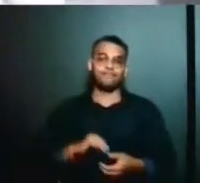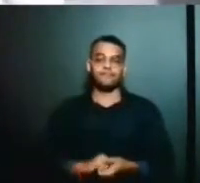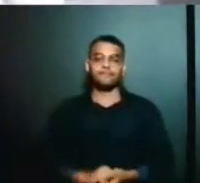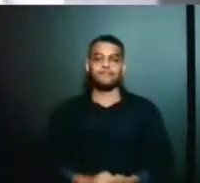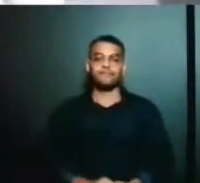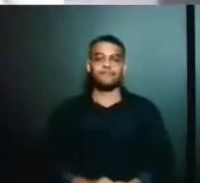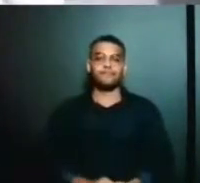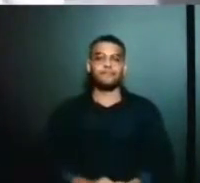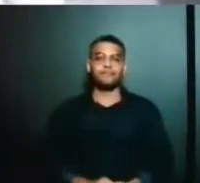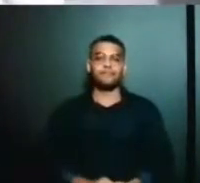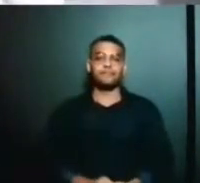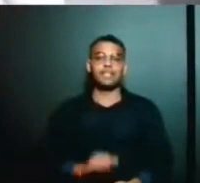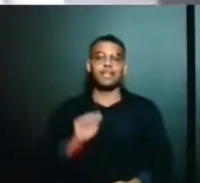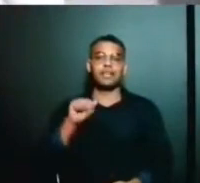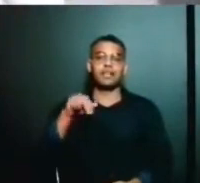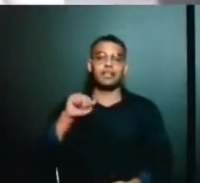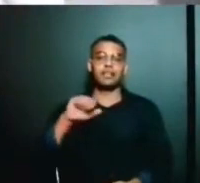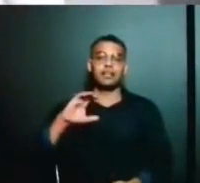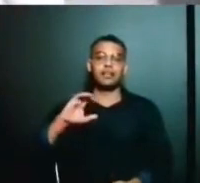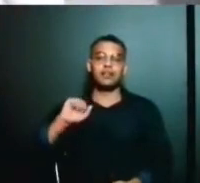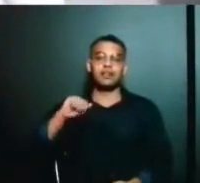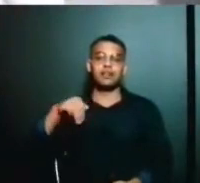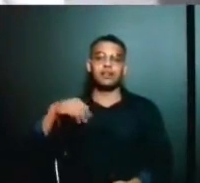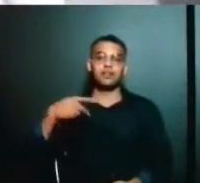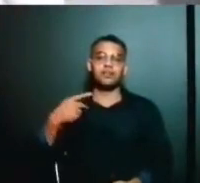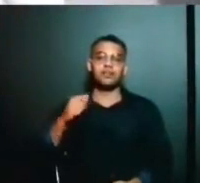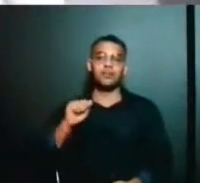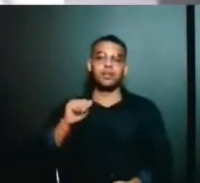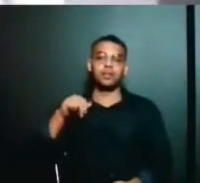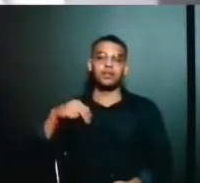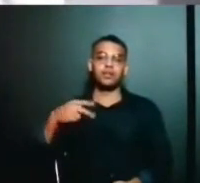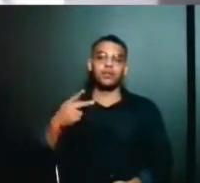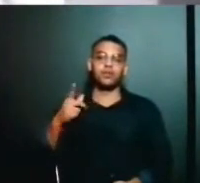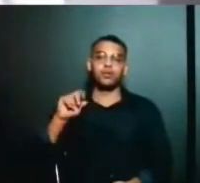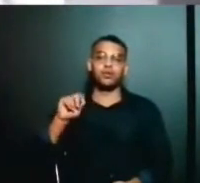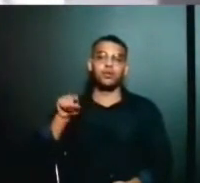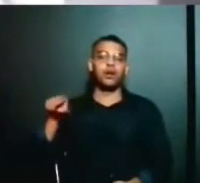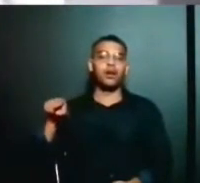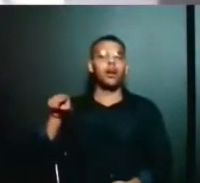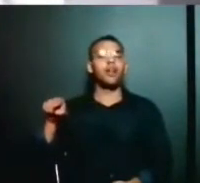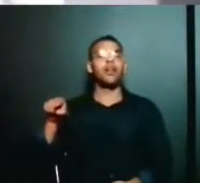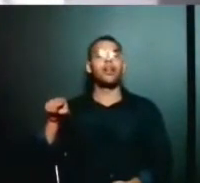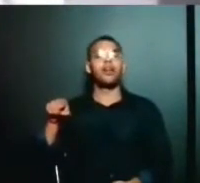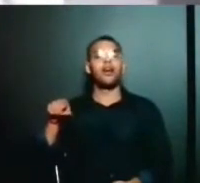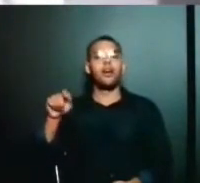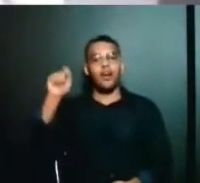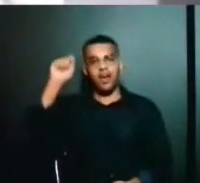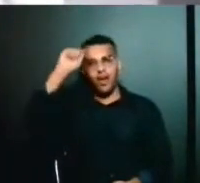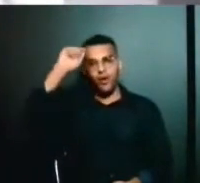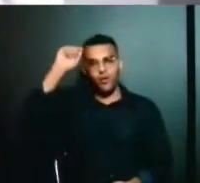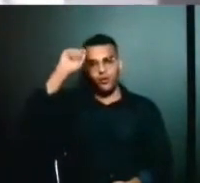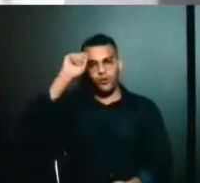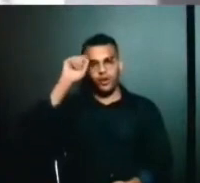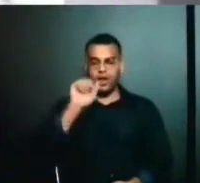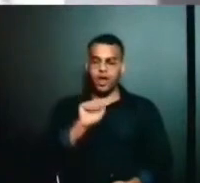Ana Campagnolo. Obrigada, nossa cara. Autora antifeminista mais querida do Brasil.